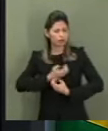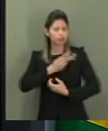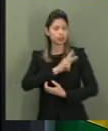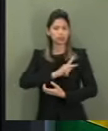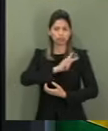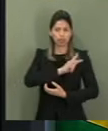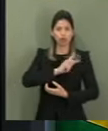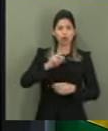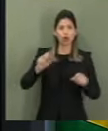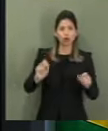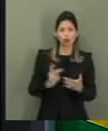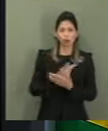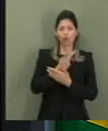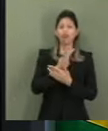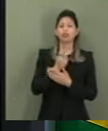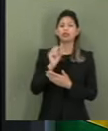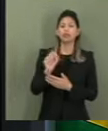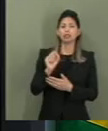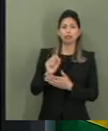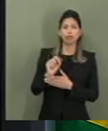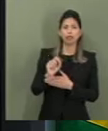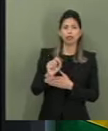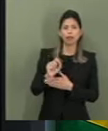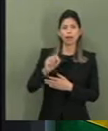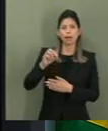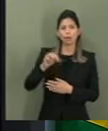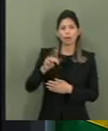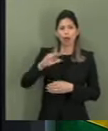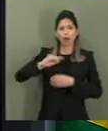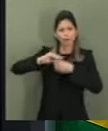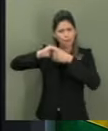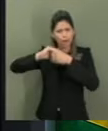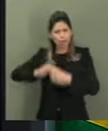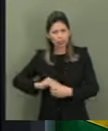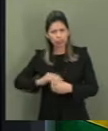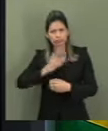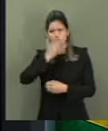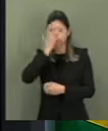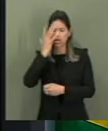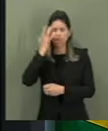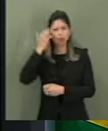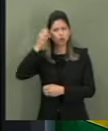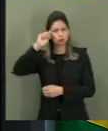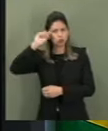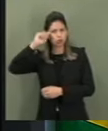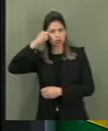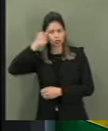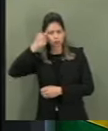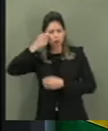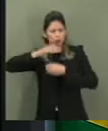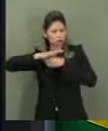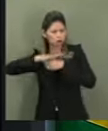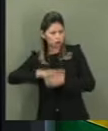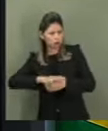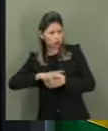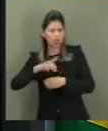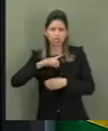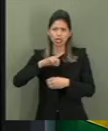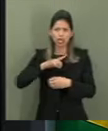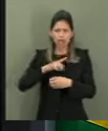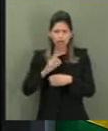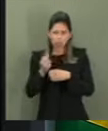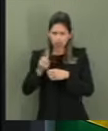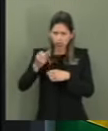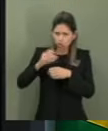do Cerro de Porongos. Os negros foram desarmados na calada da